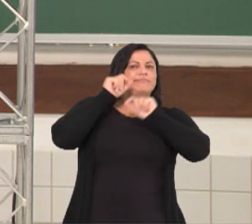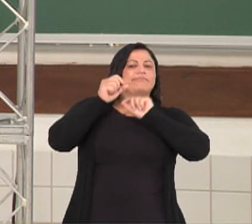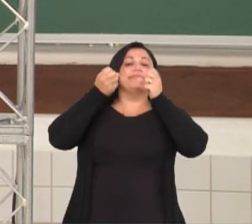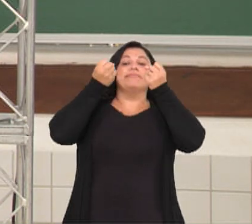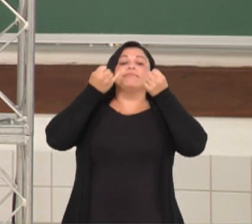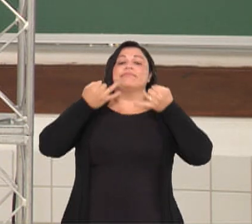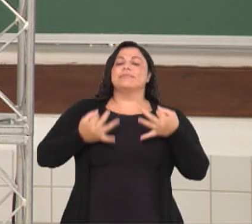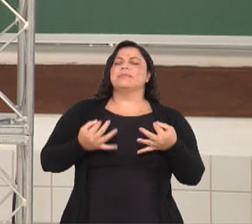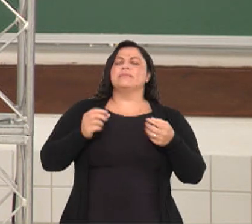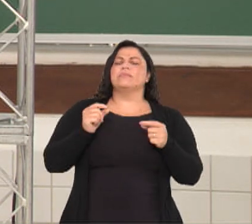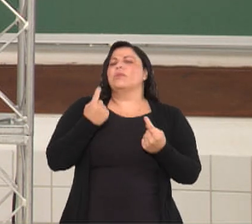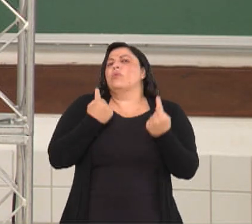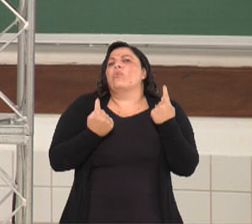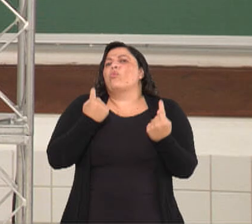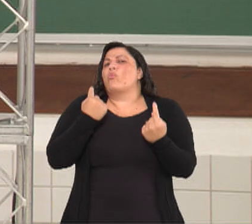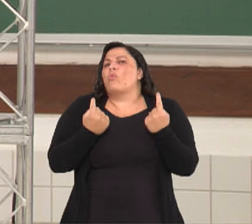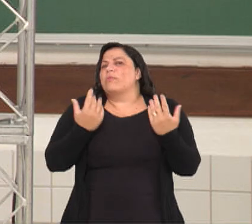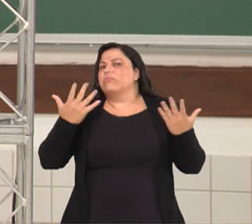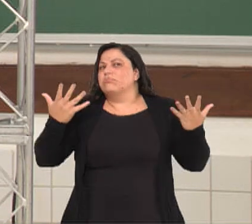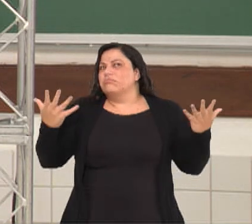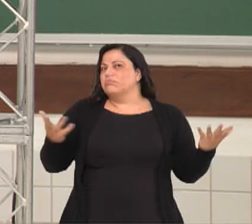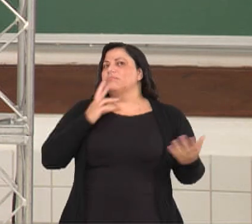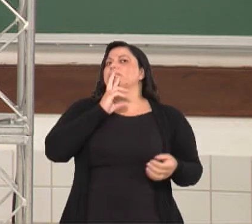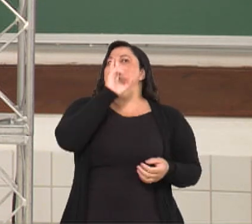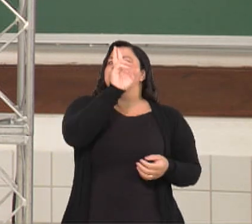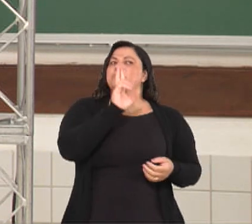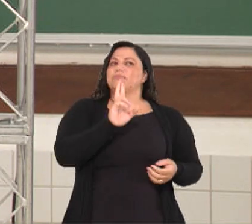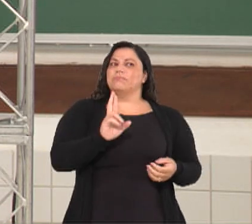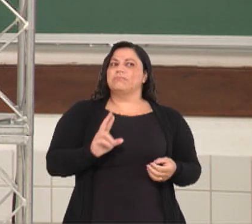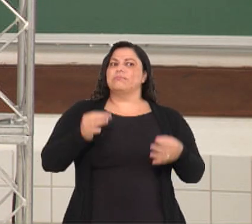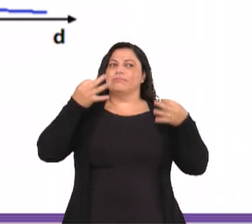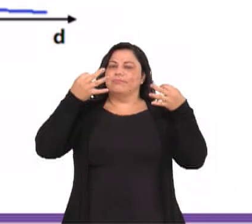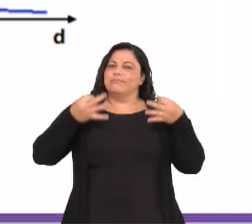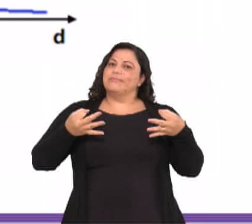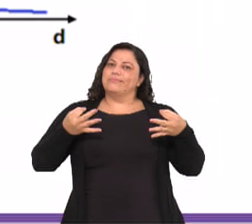gente qual dessas é a resposta correta. Tempinho para você fazer.